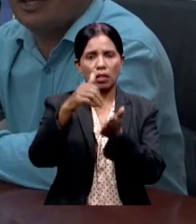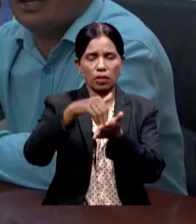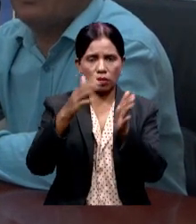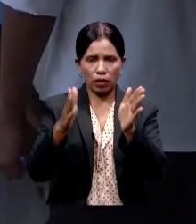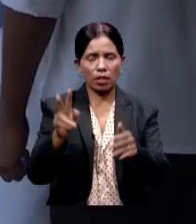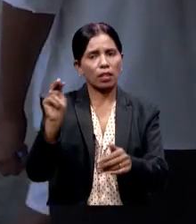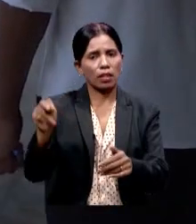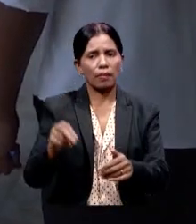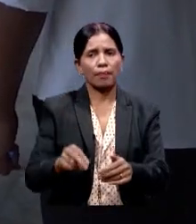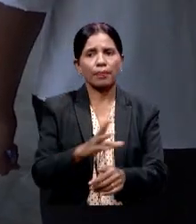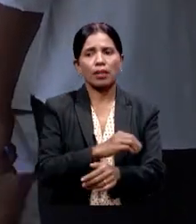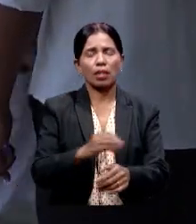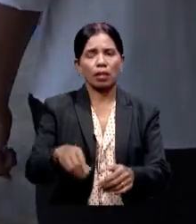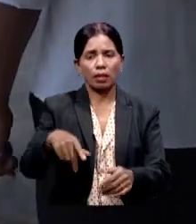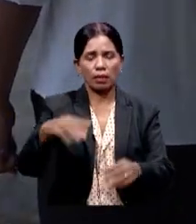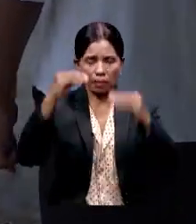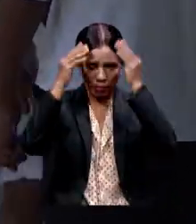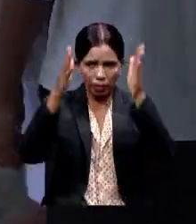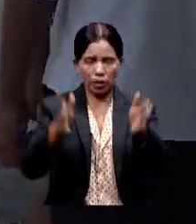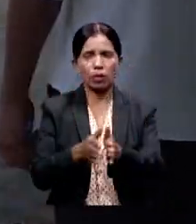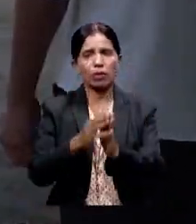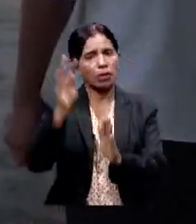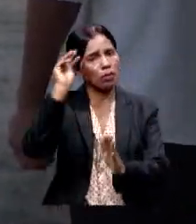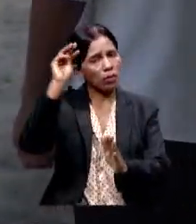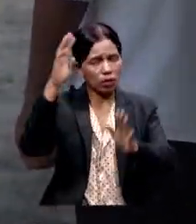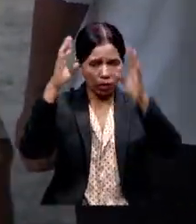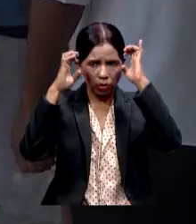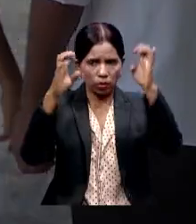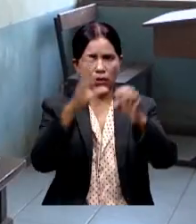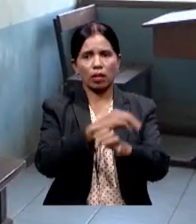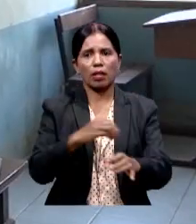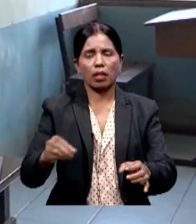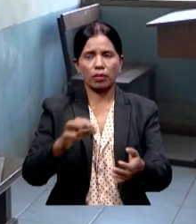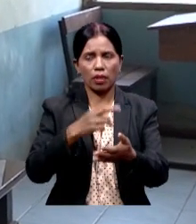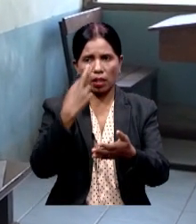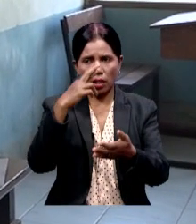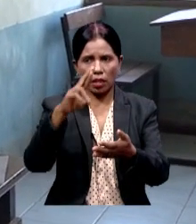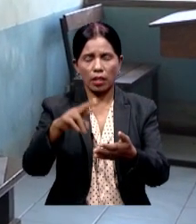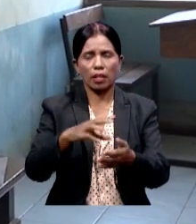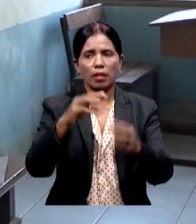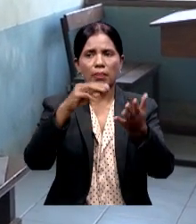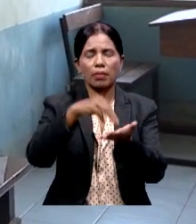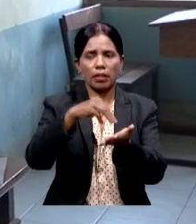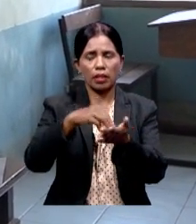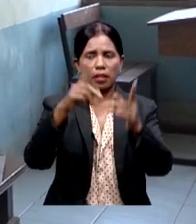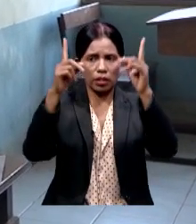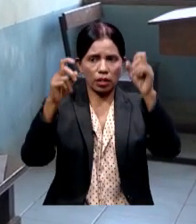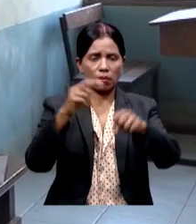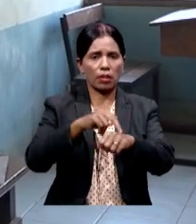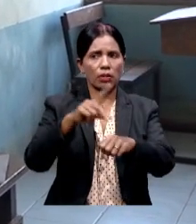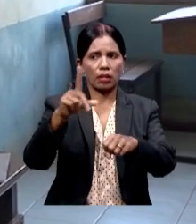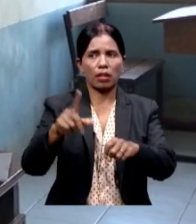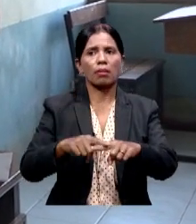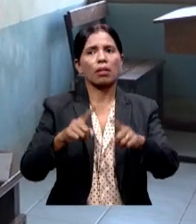nian. Nune sindicato professor husu ona ba Ministério da Educação atu halo correção ba matéria exame nacional ho manual. Mas